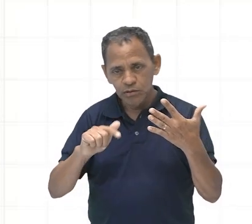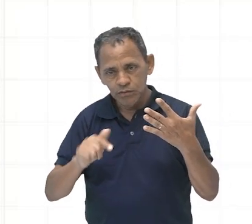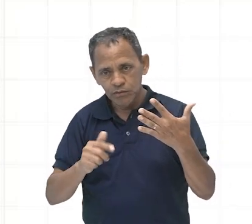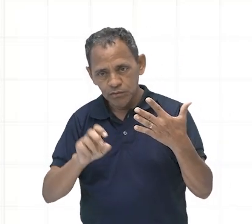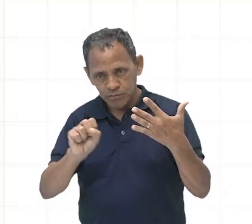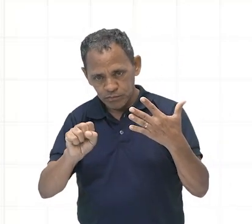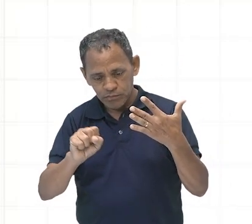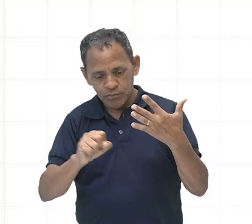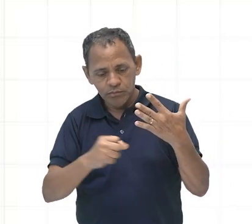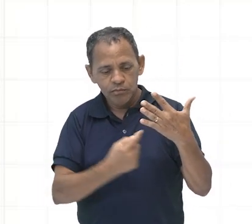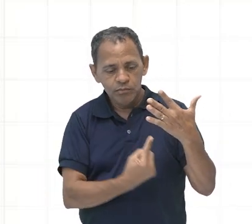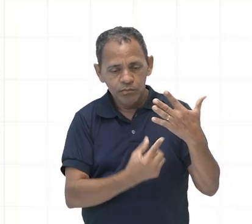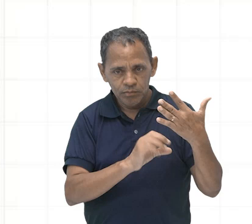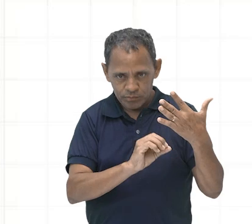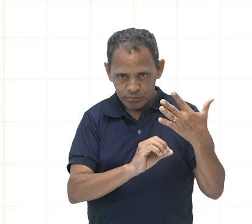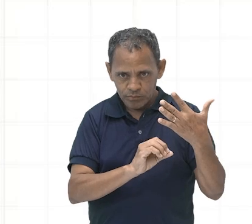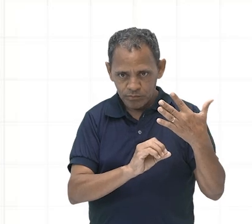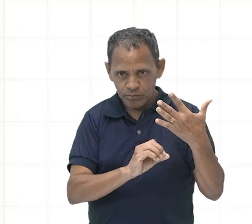7,8 e o aluno 10,